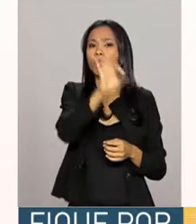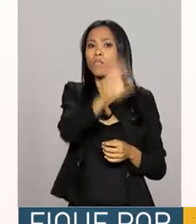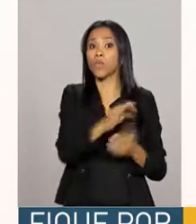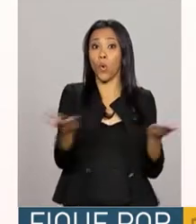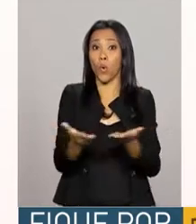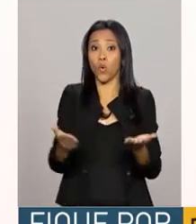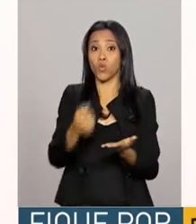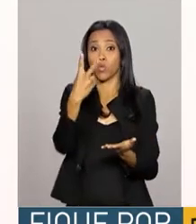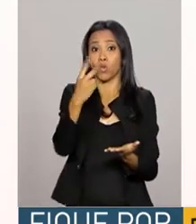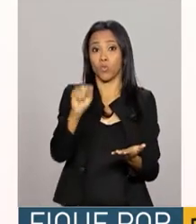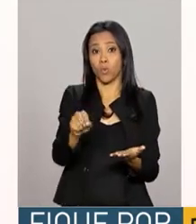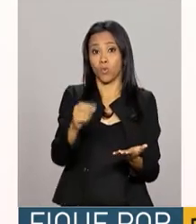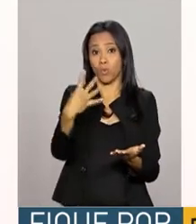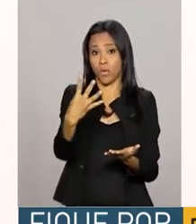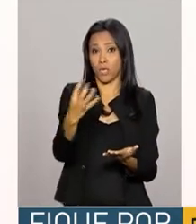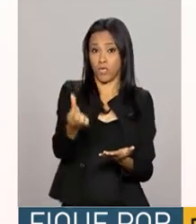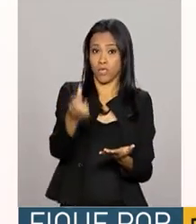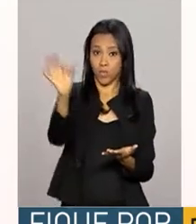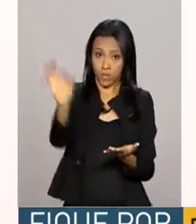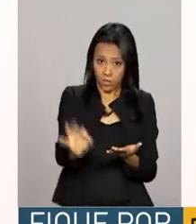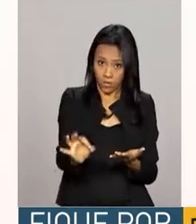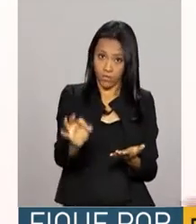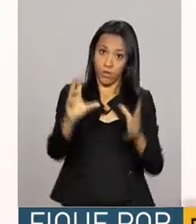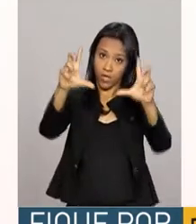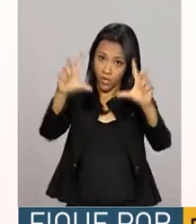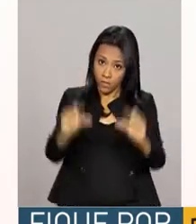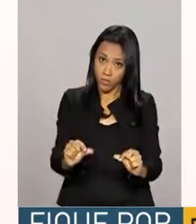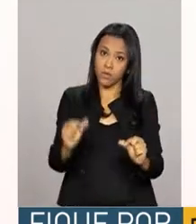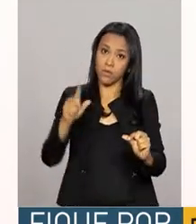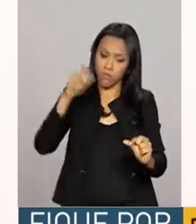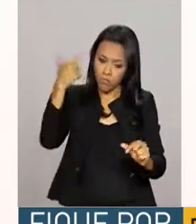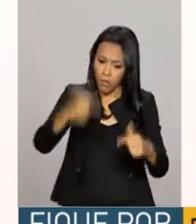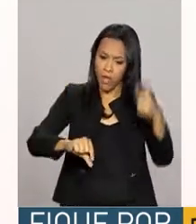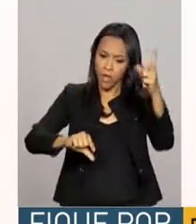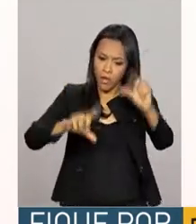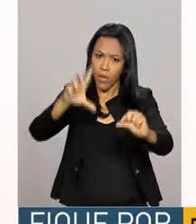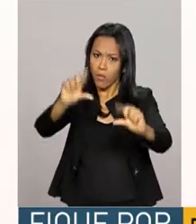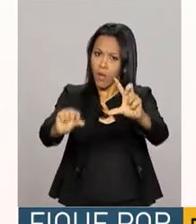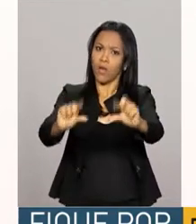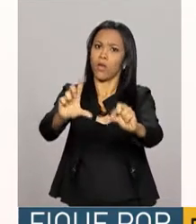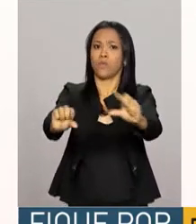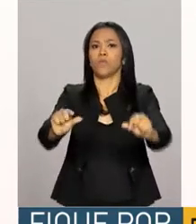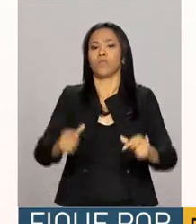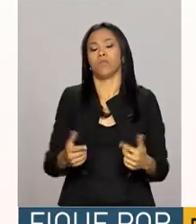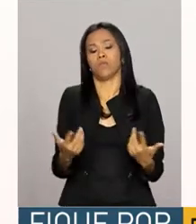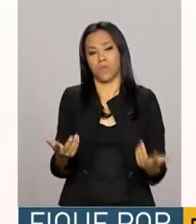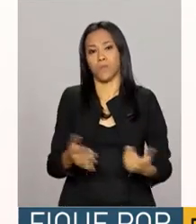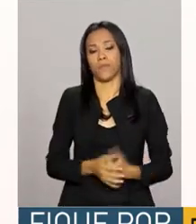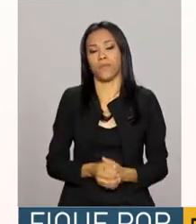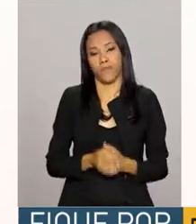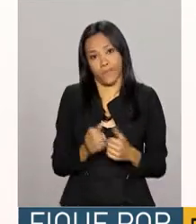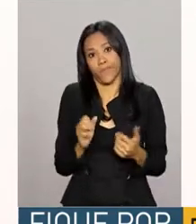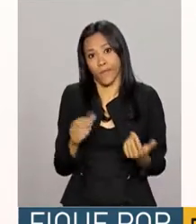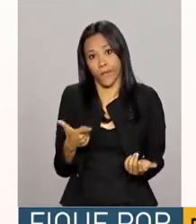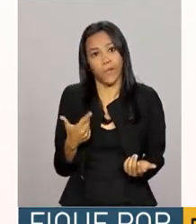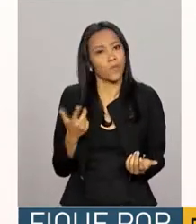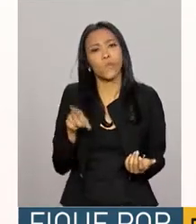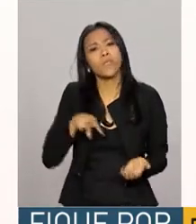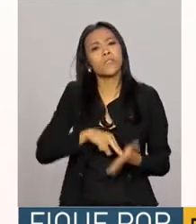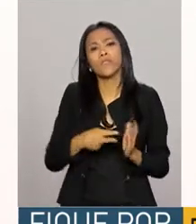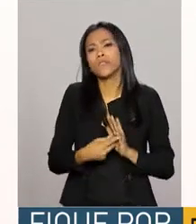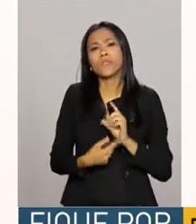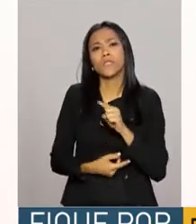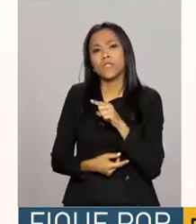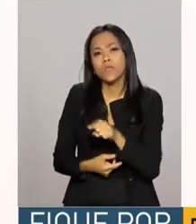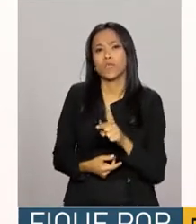2.46 não é reduzindo cada vez mais a inflação é bom claro qual é o significado disso